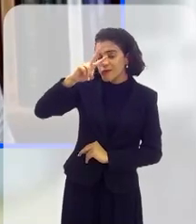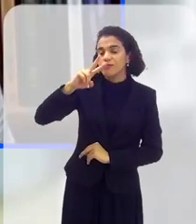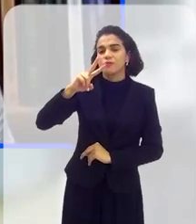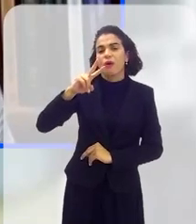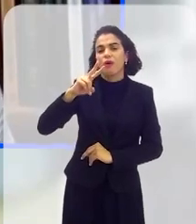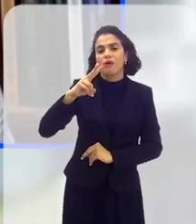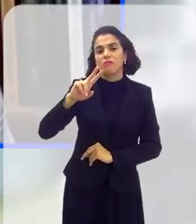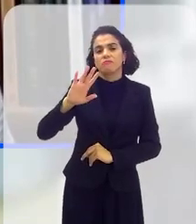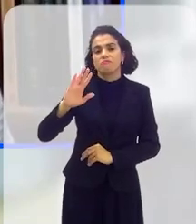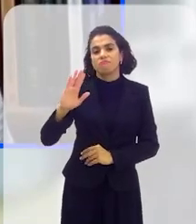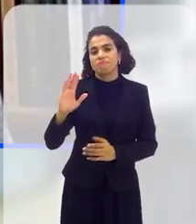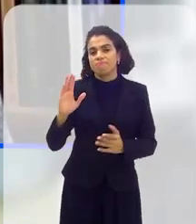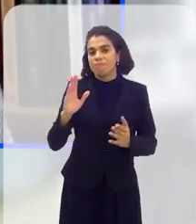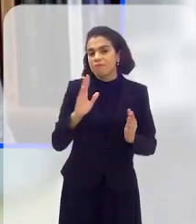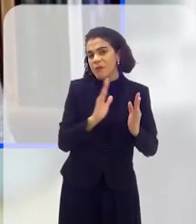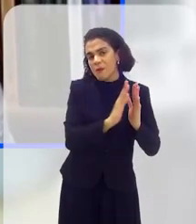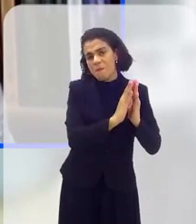passa